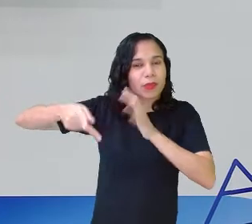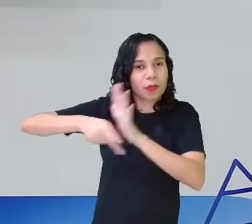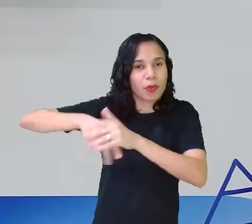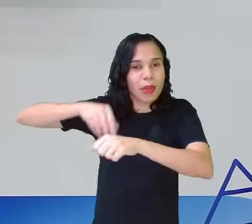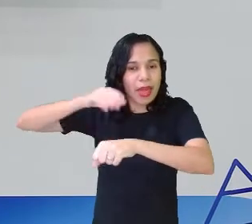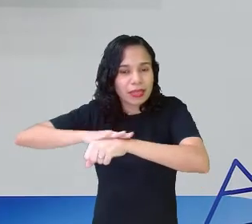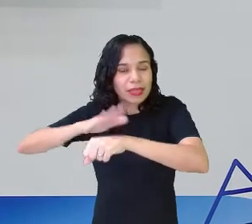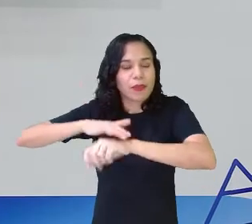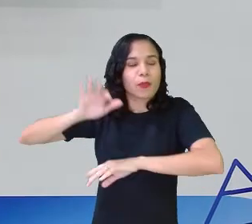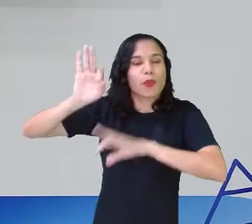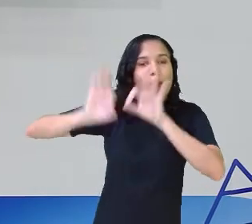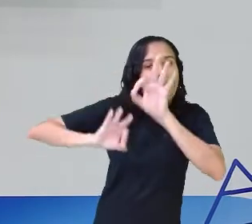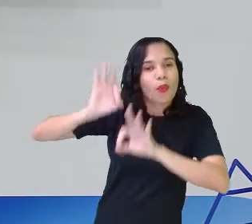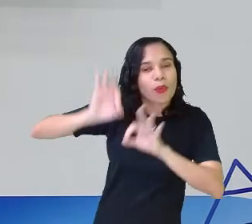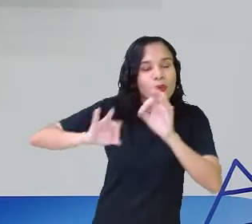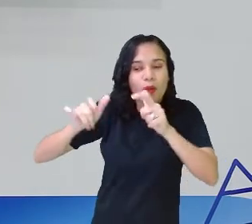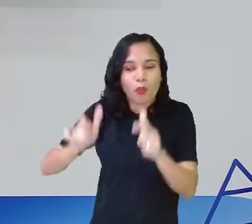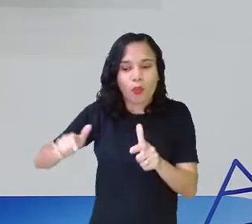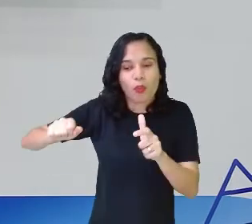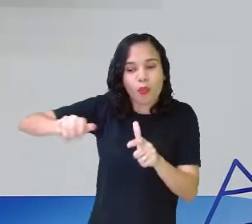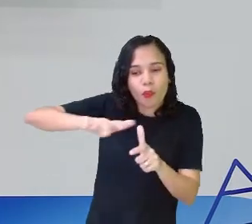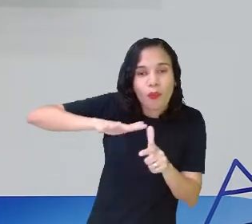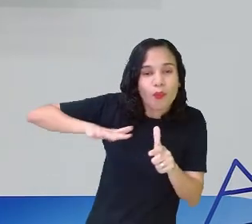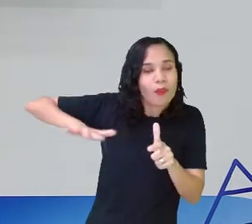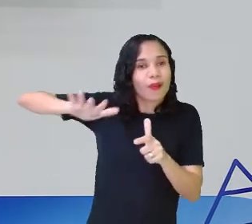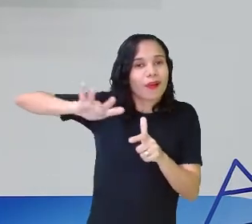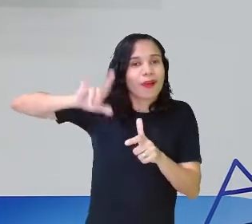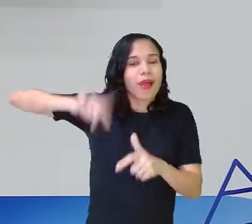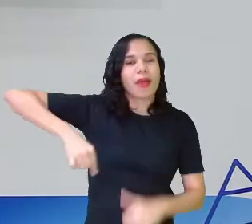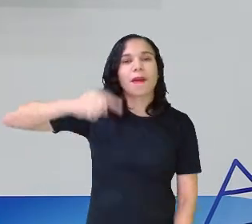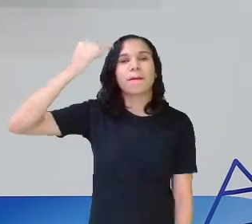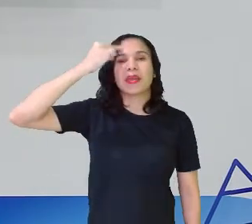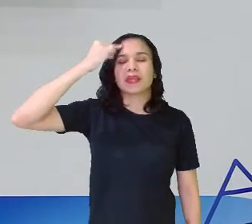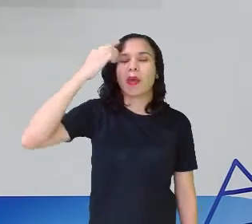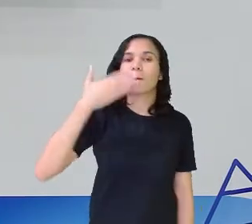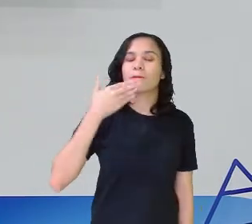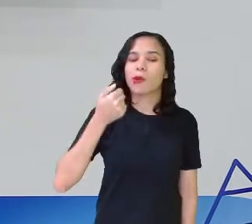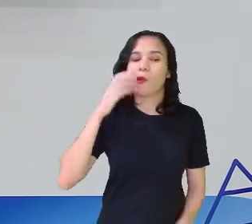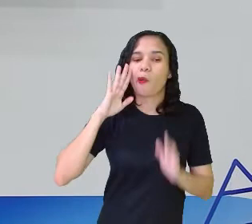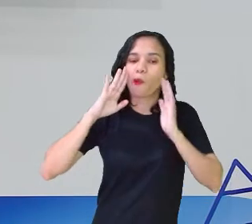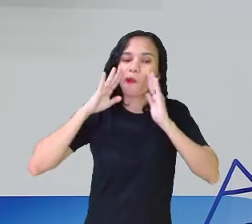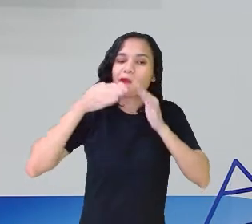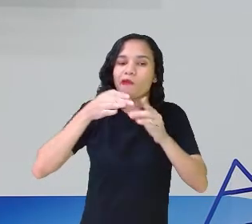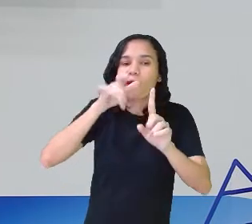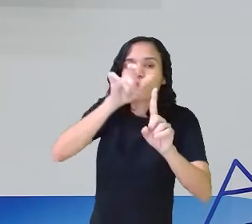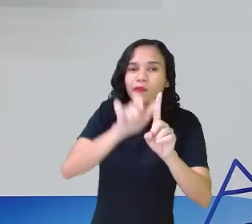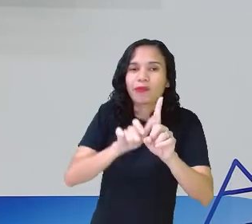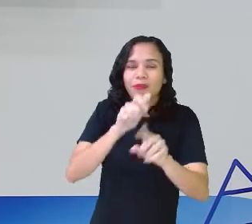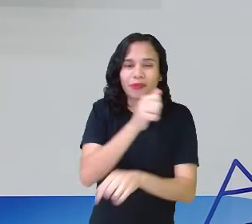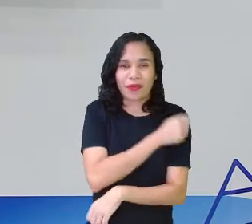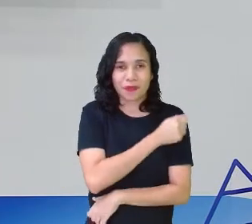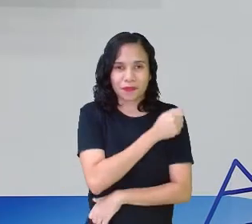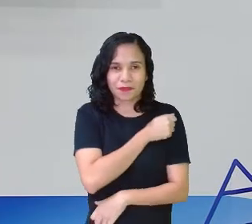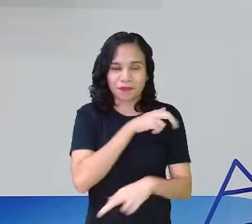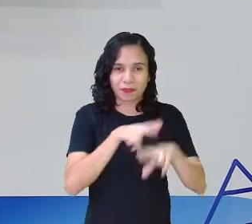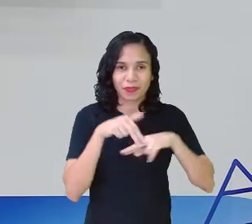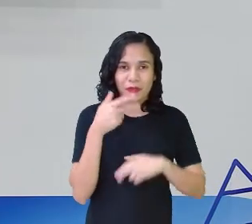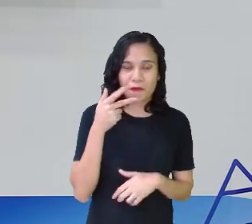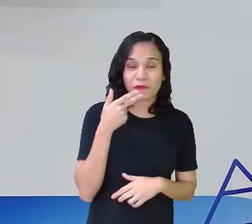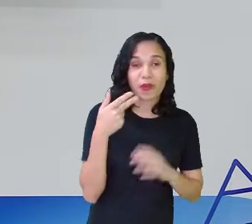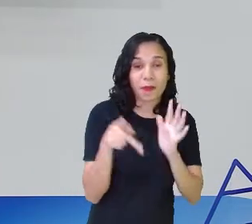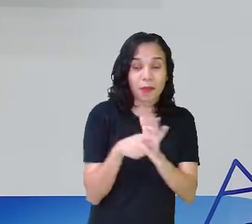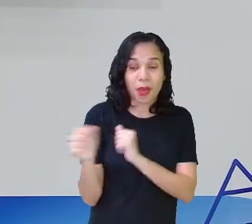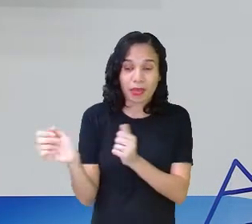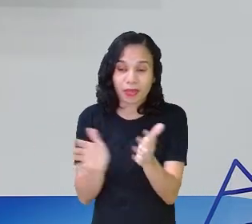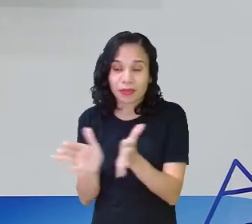tempo, organização de espaço, né, seja pensada para ele. E aí, quando a gente fala de acessibilidade